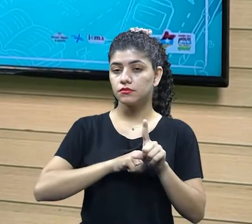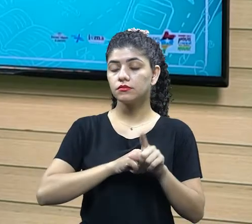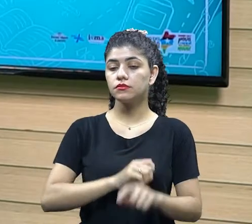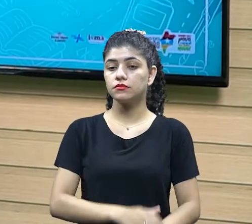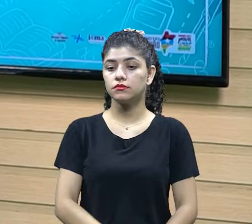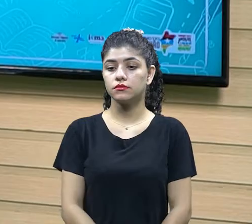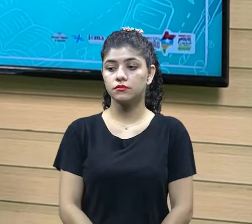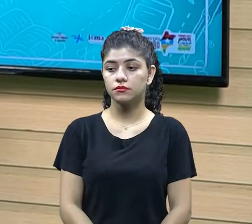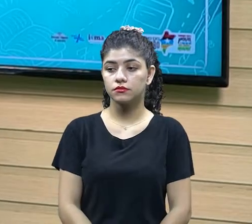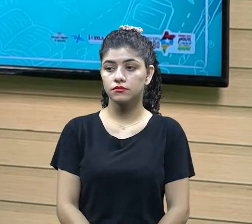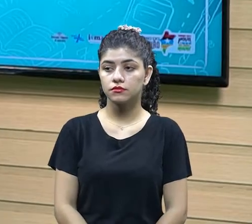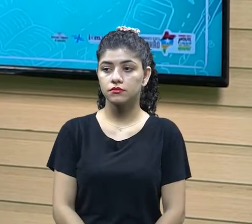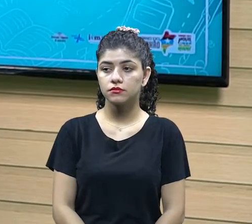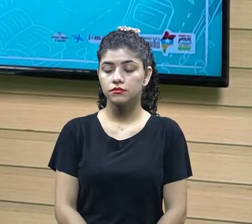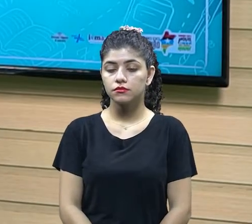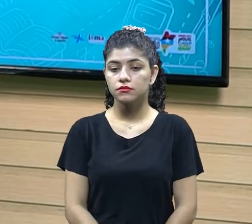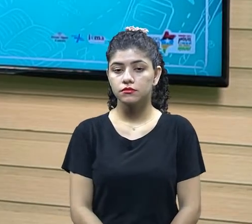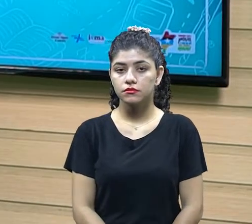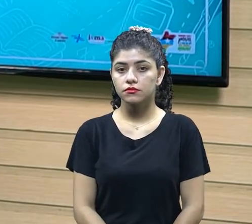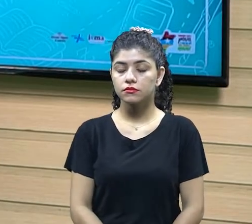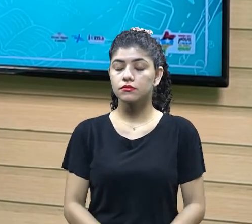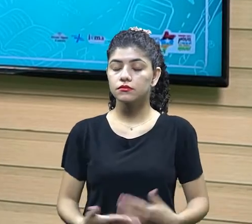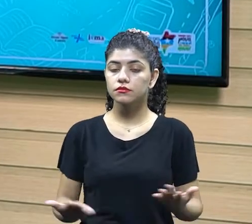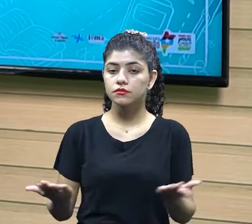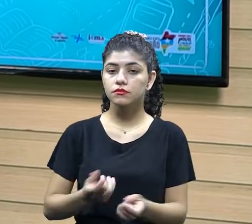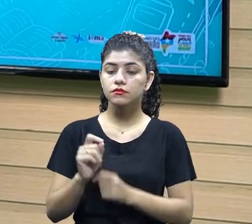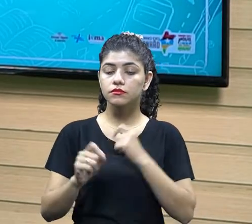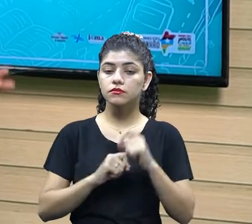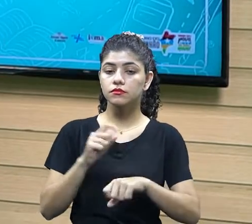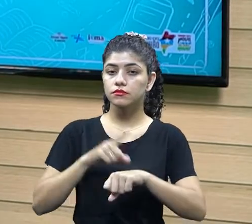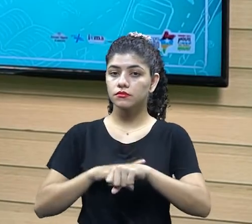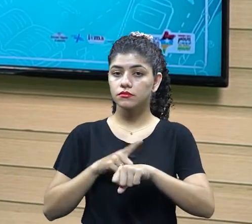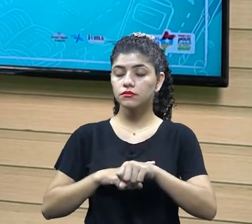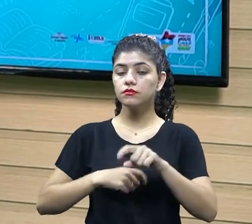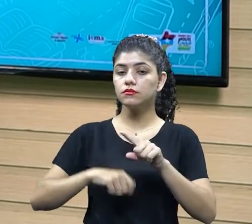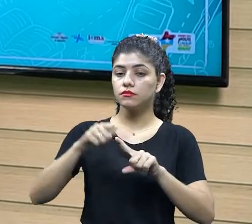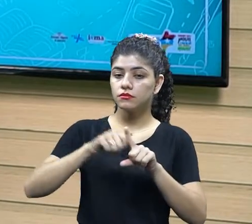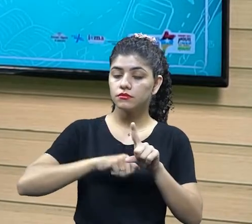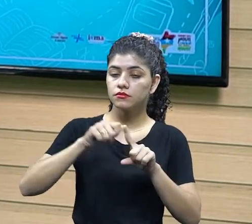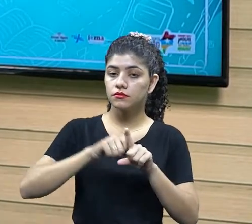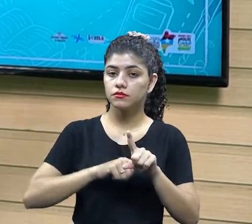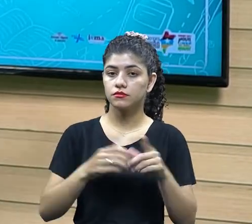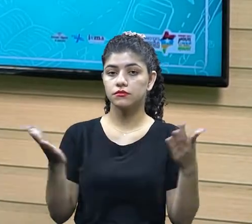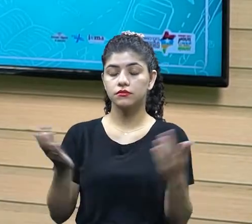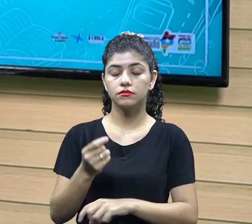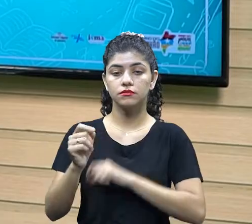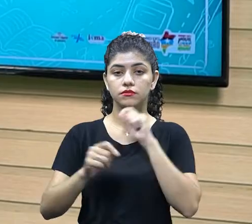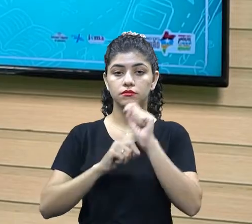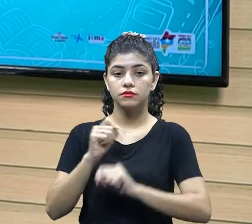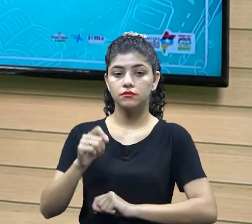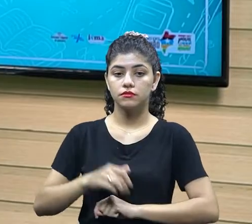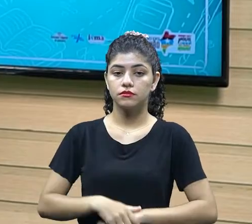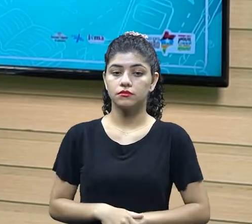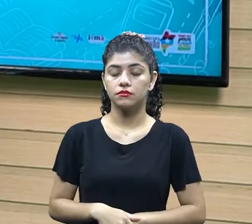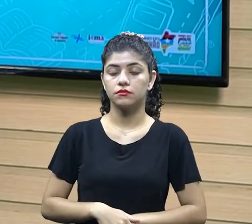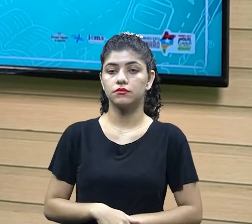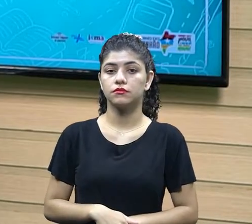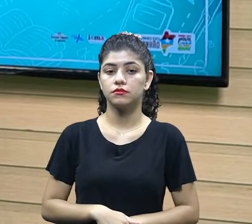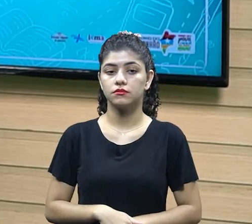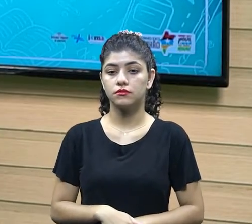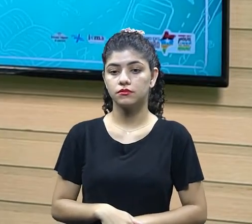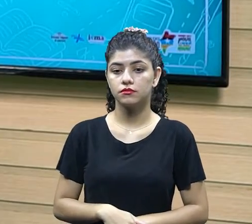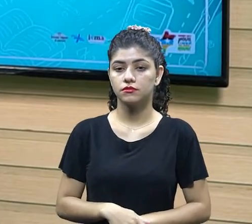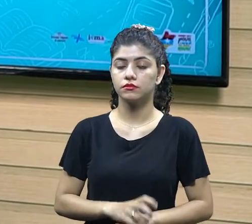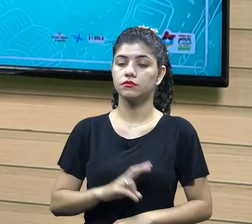cálculos mensais, a remuneração é mensal. Então, estamos trazendo para o período de meses. Nesse